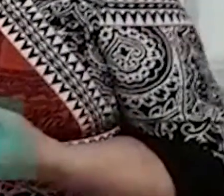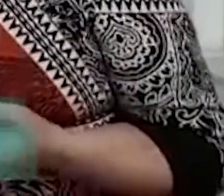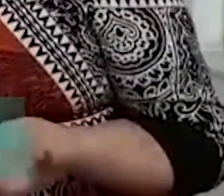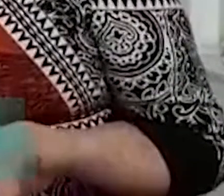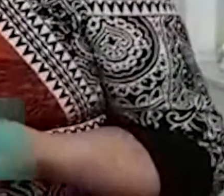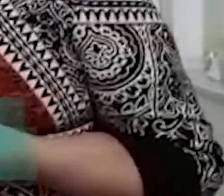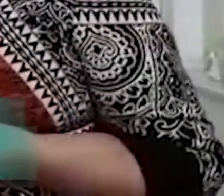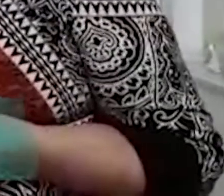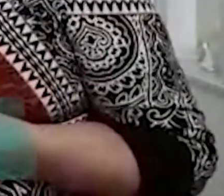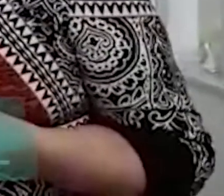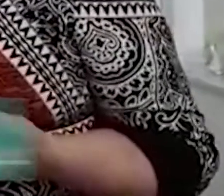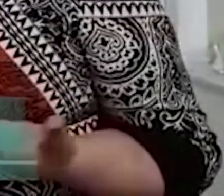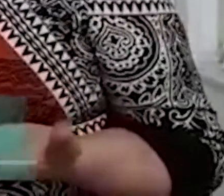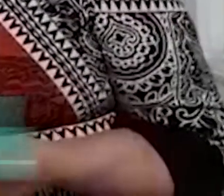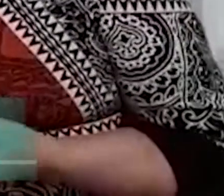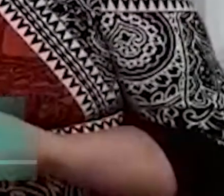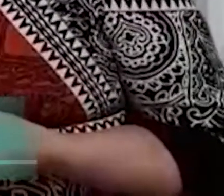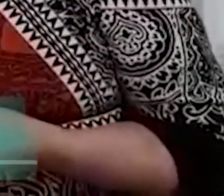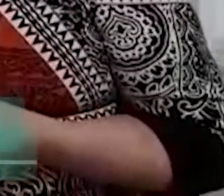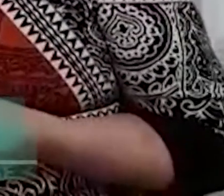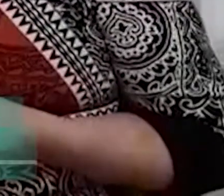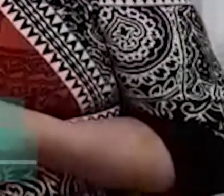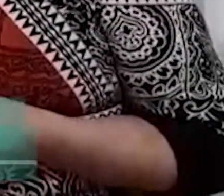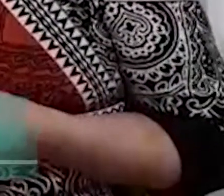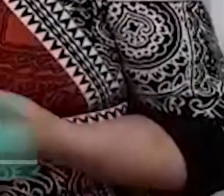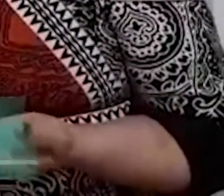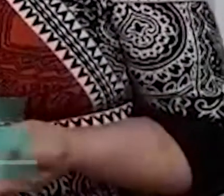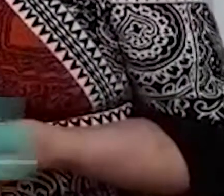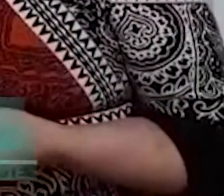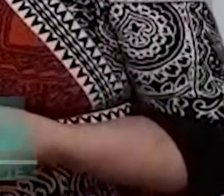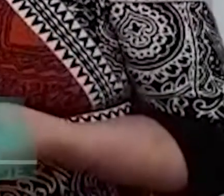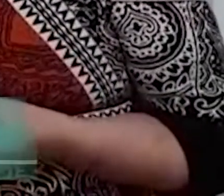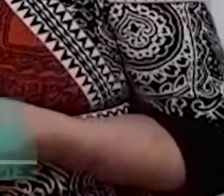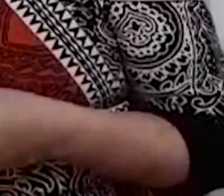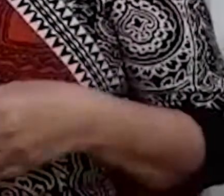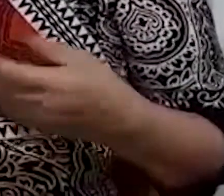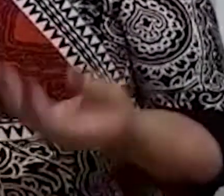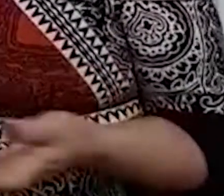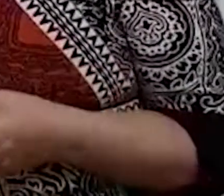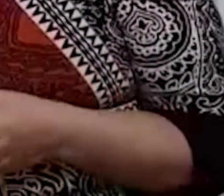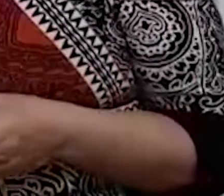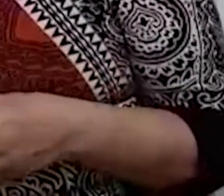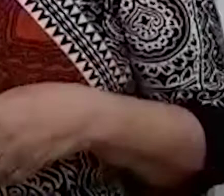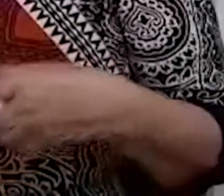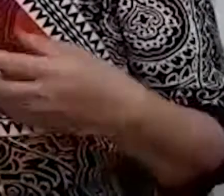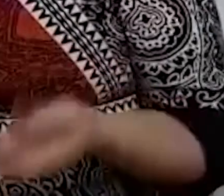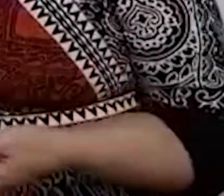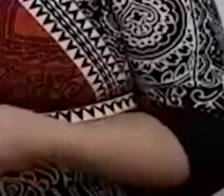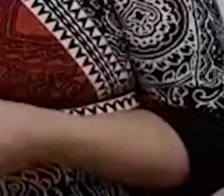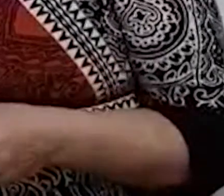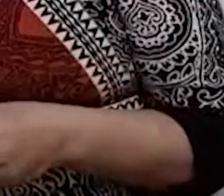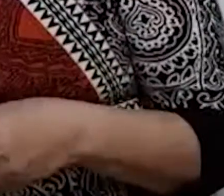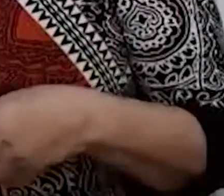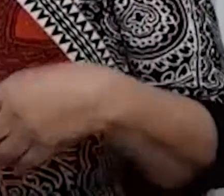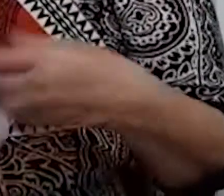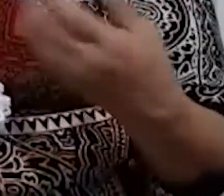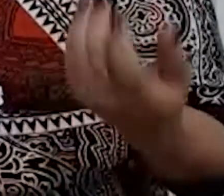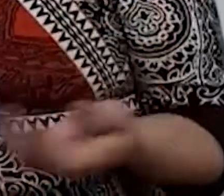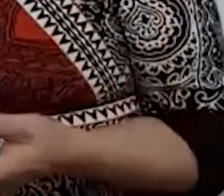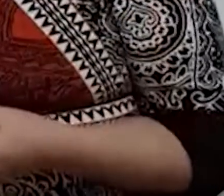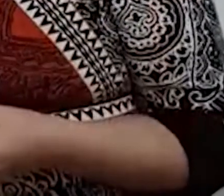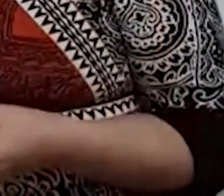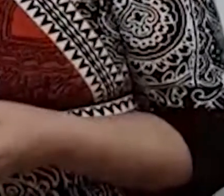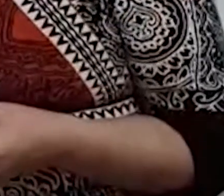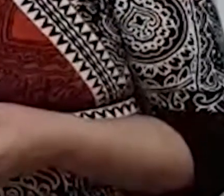laço, então veio aquela ideia de eu fazer laço, né? E comecei a fazer laço, laço para a neta, laço para dar, laço para